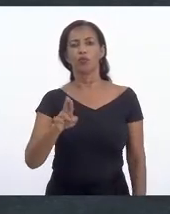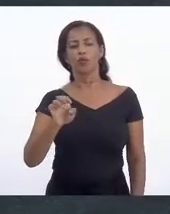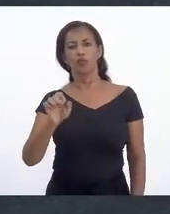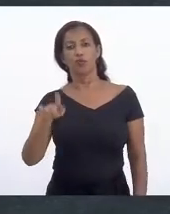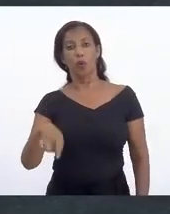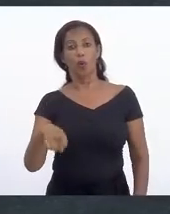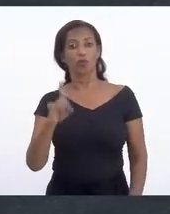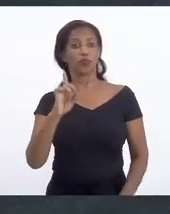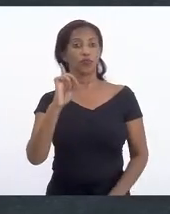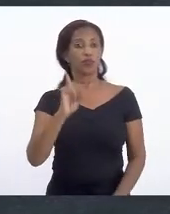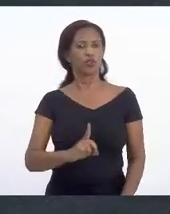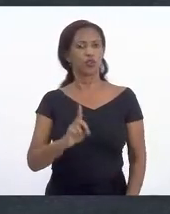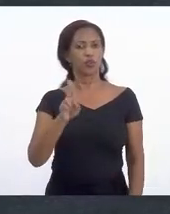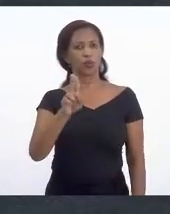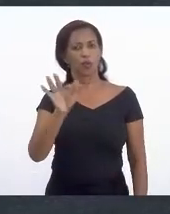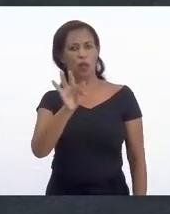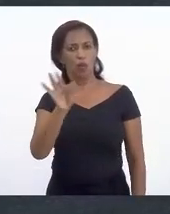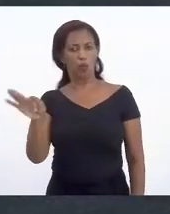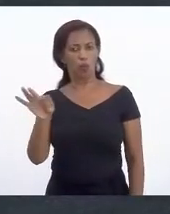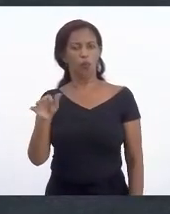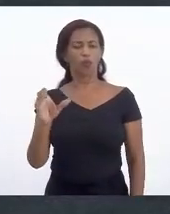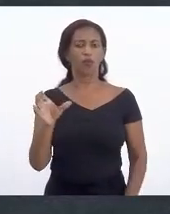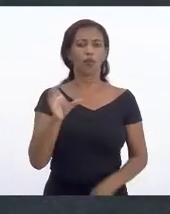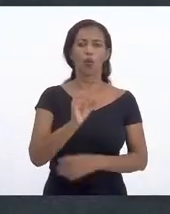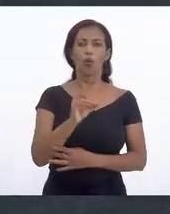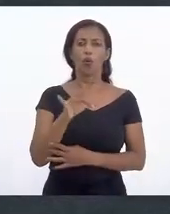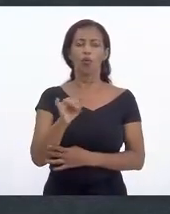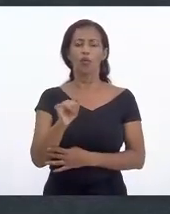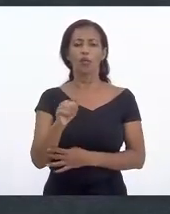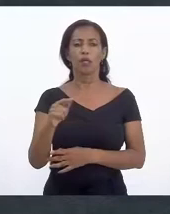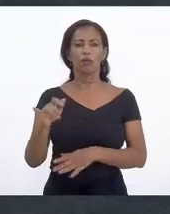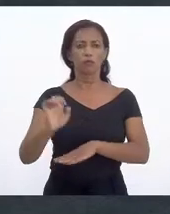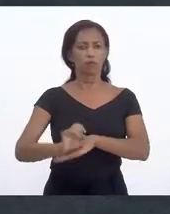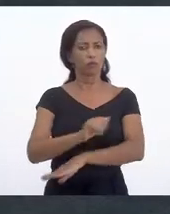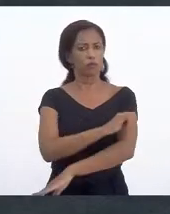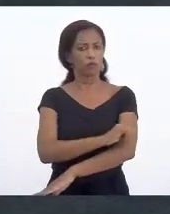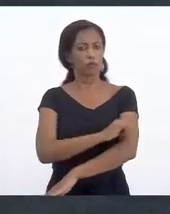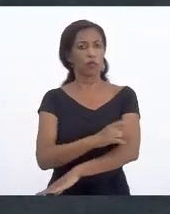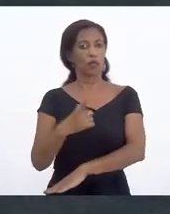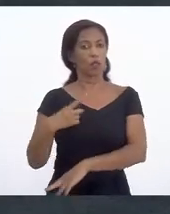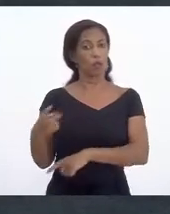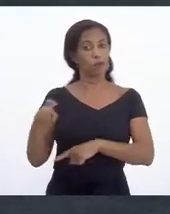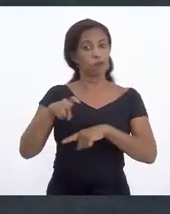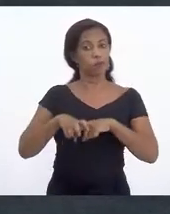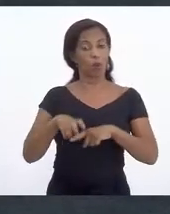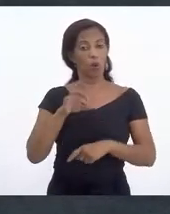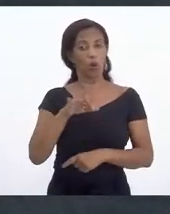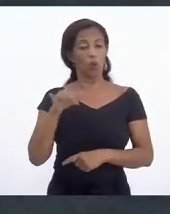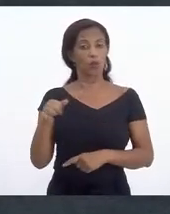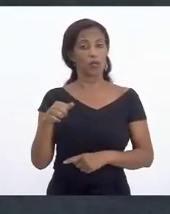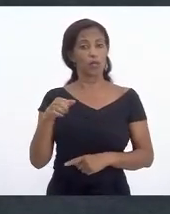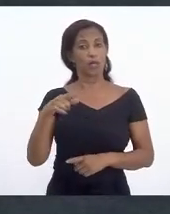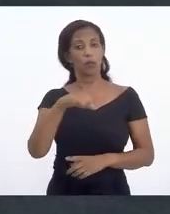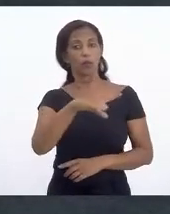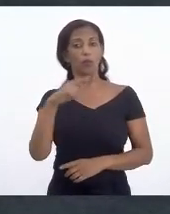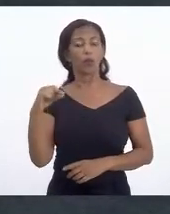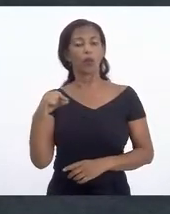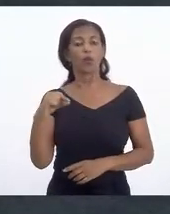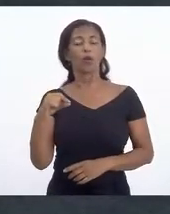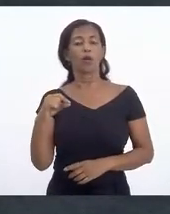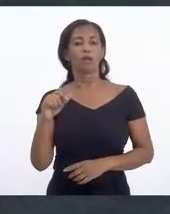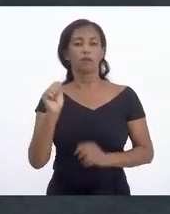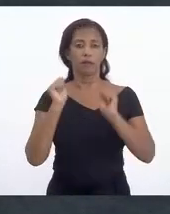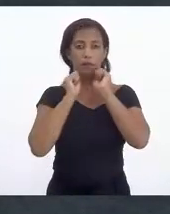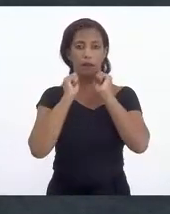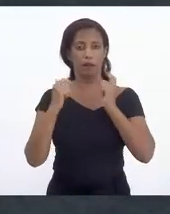Faculdade de Educação da UF e foi conselheiro estadual de educação do Rio de Janeiro, ocupando inclusive uma cadeira no conselho por indicação da Alerj. Mas eu